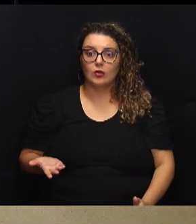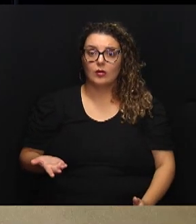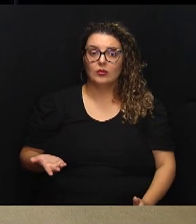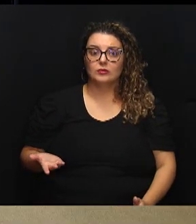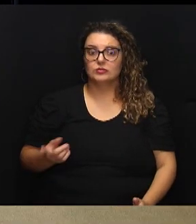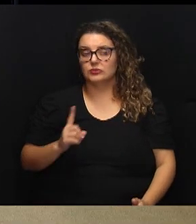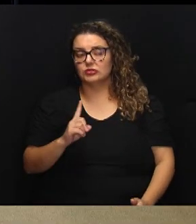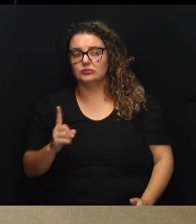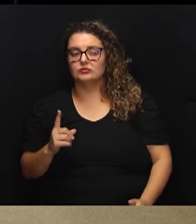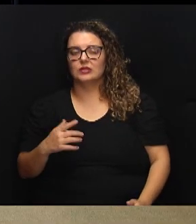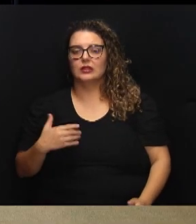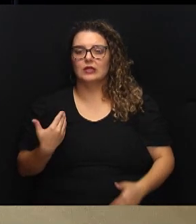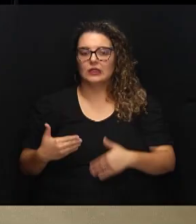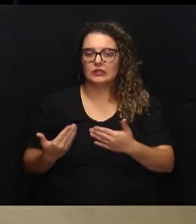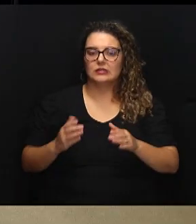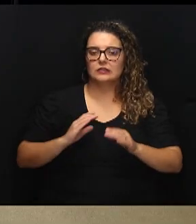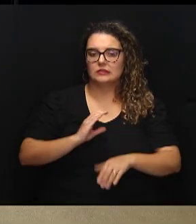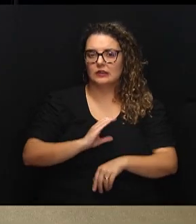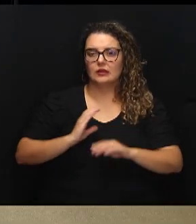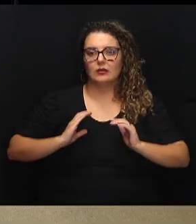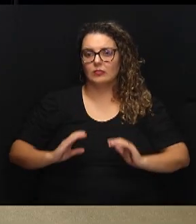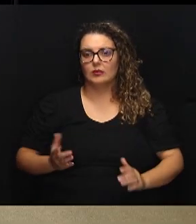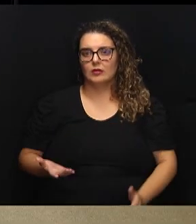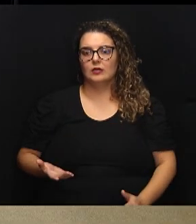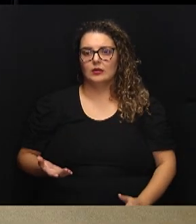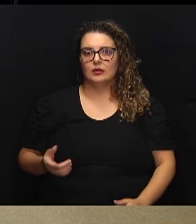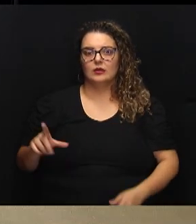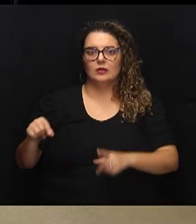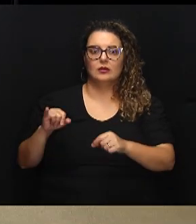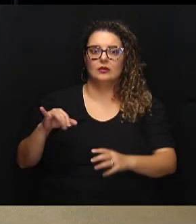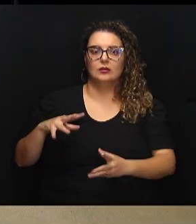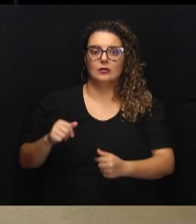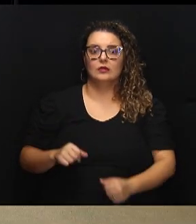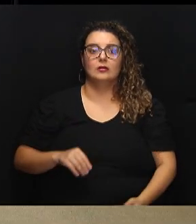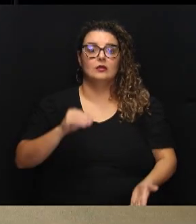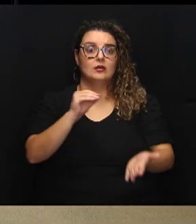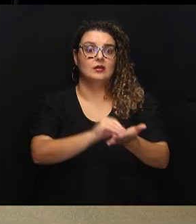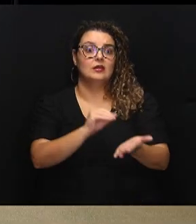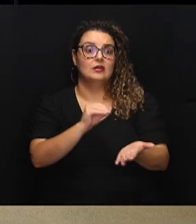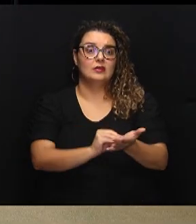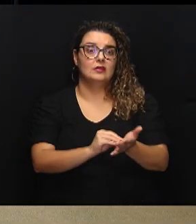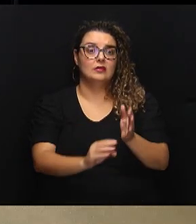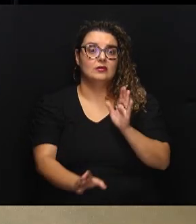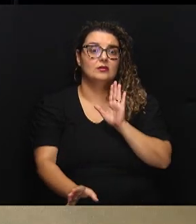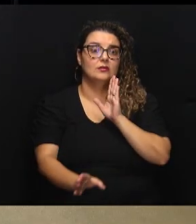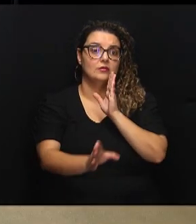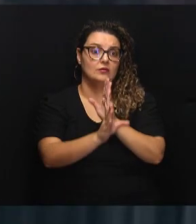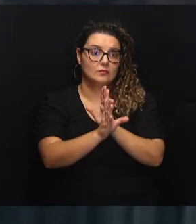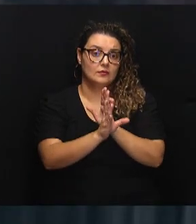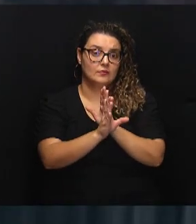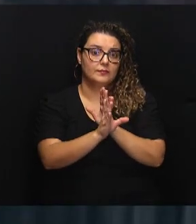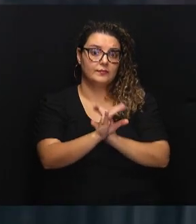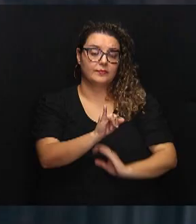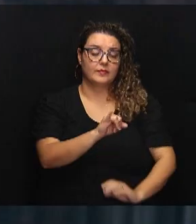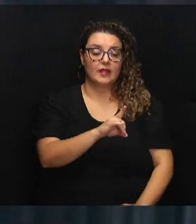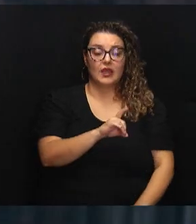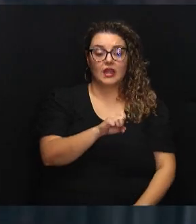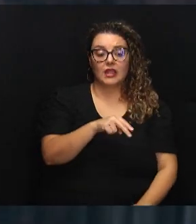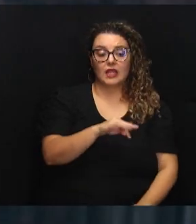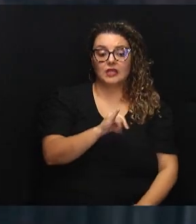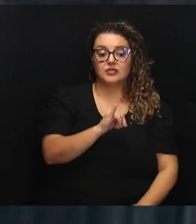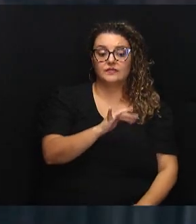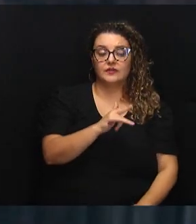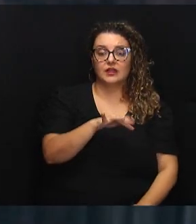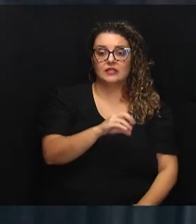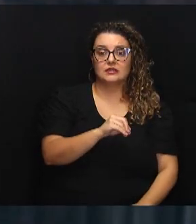sendo assim. Eles vão mais para jogadores internacionais. Tá faltando mais um pouco de identificação com o clube. Hoje em Uhum. dia, antes